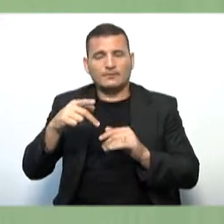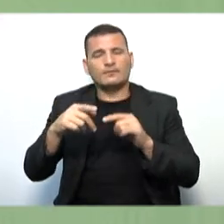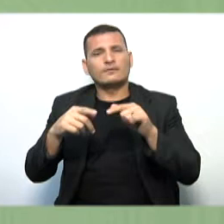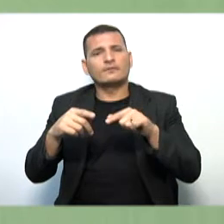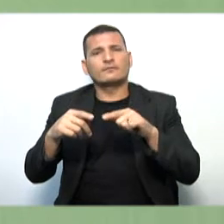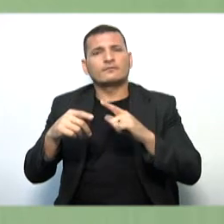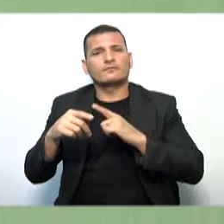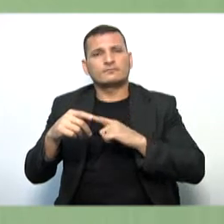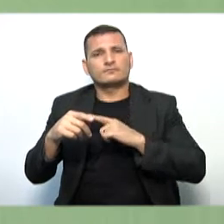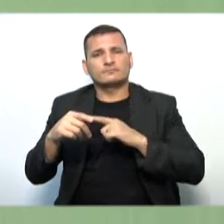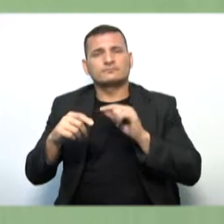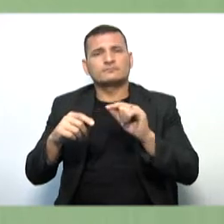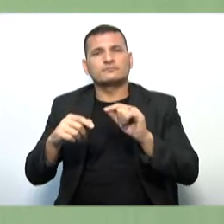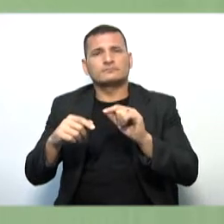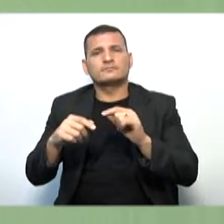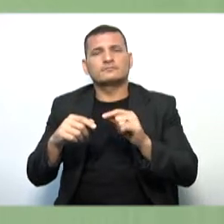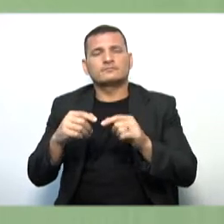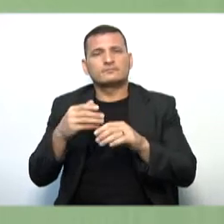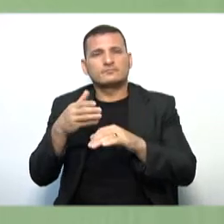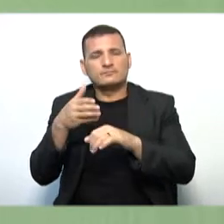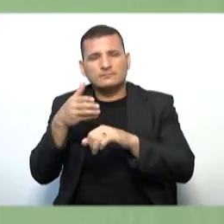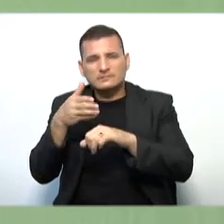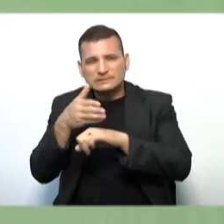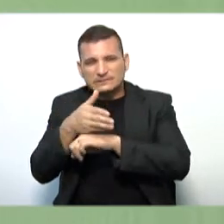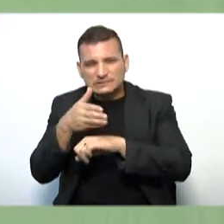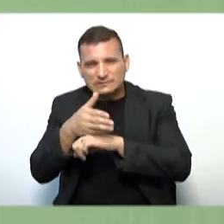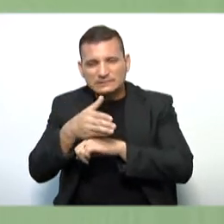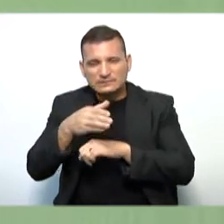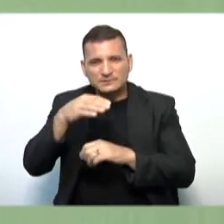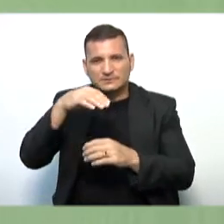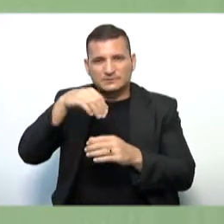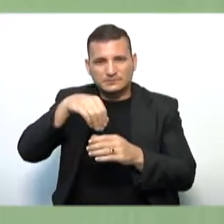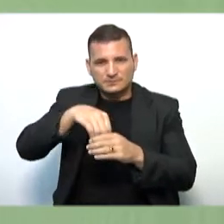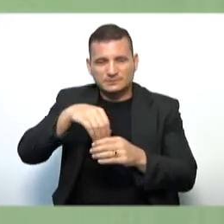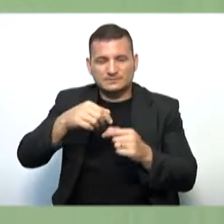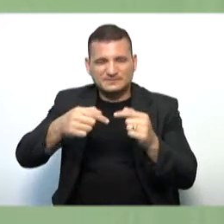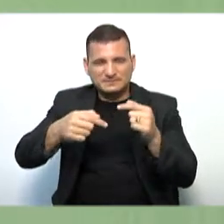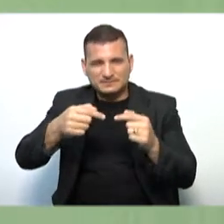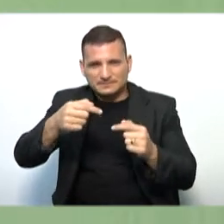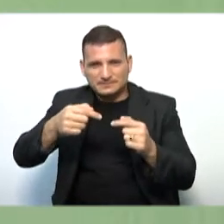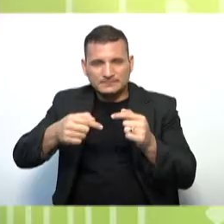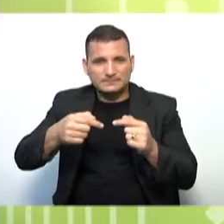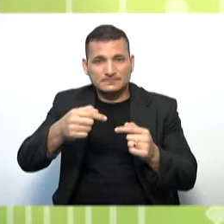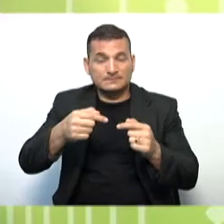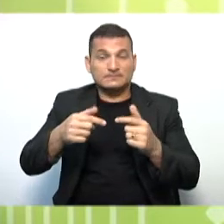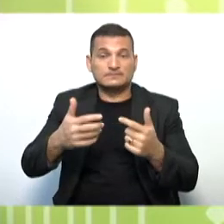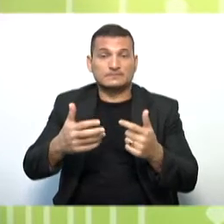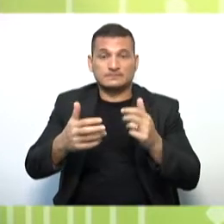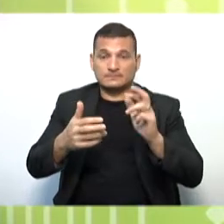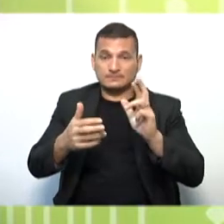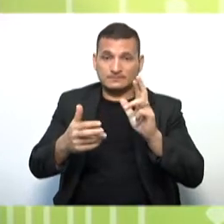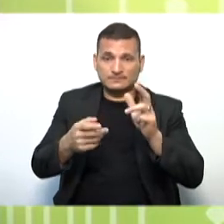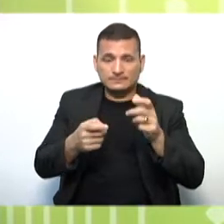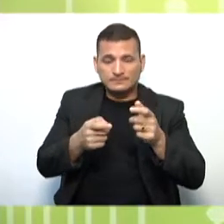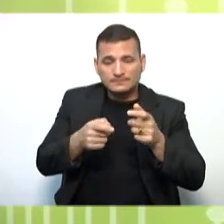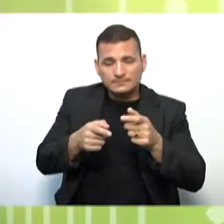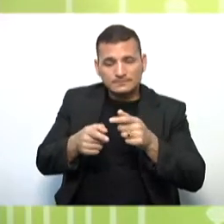estão disputando o acesso a este hardware. Então, quem está gerenciando